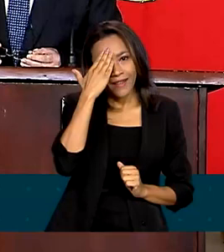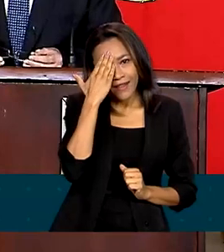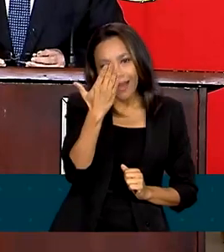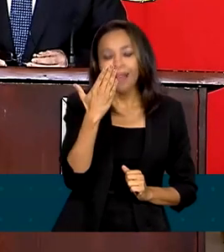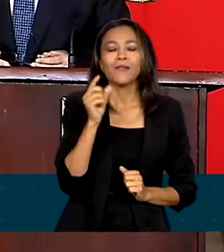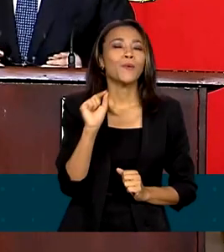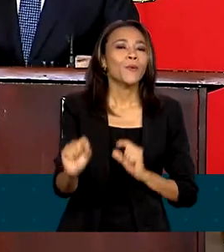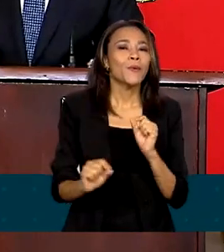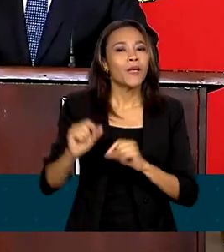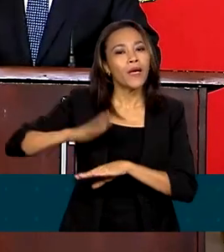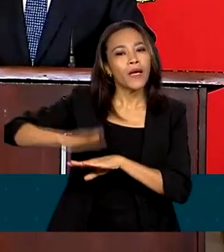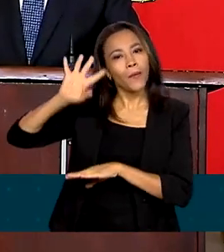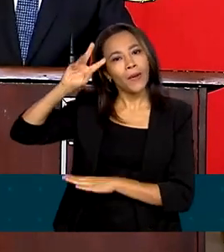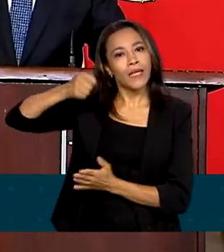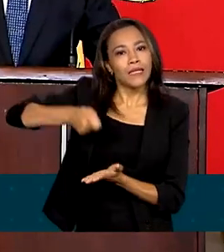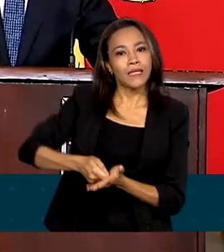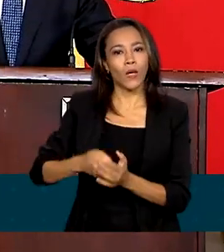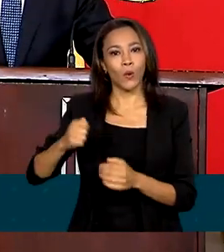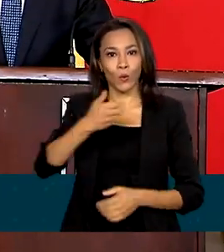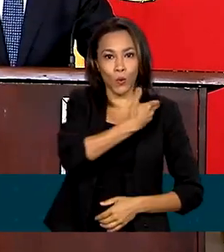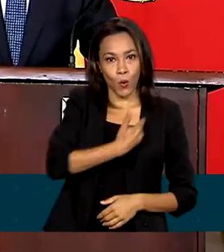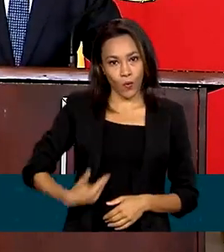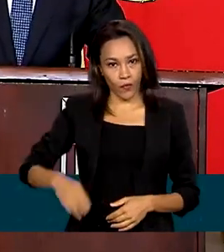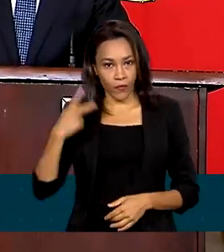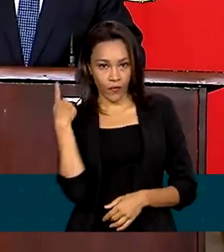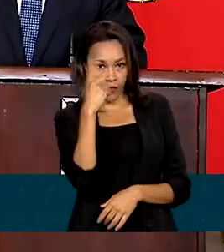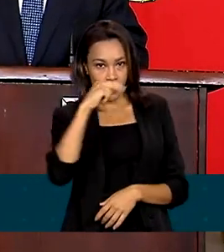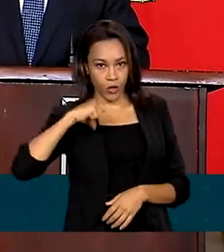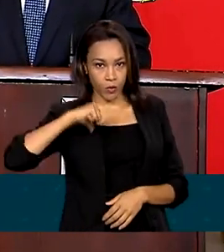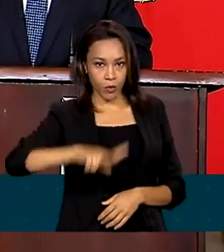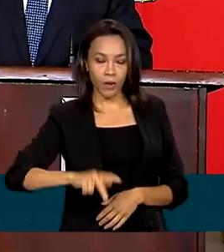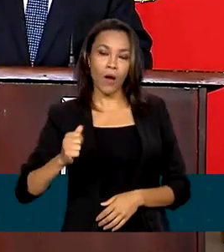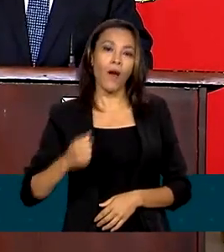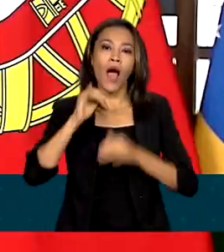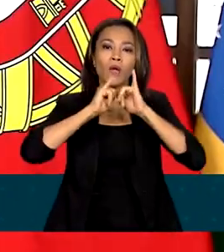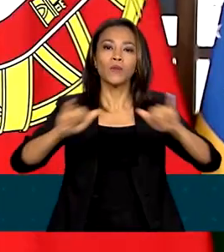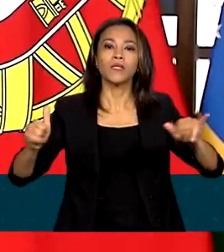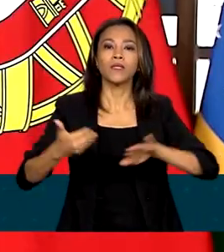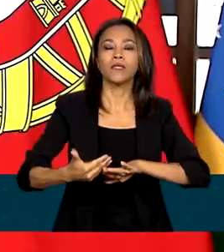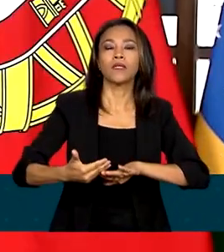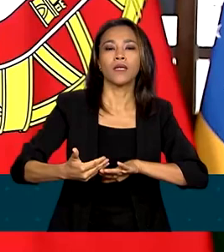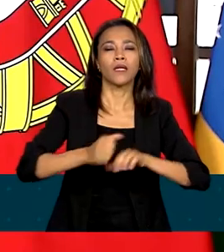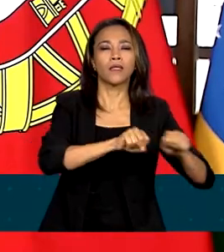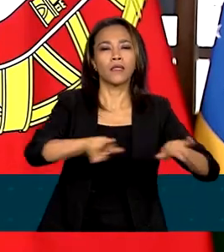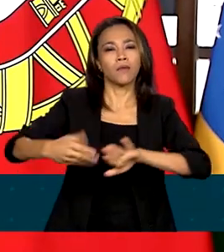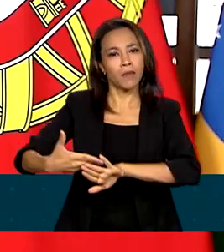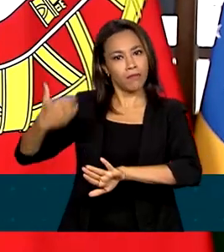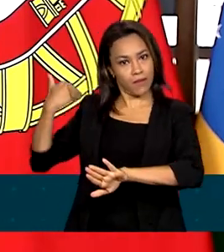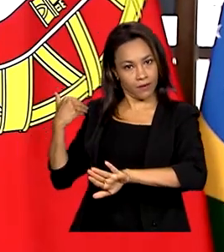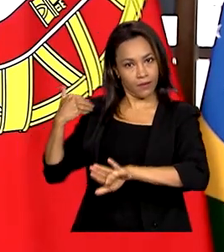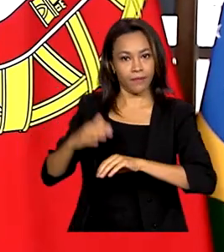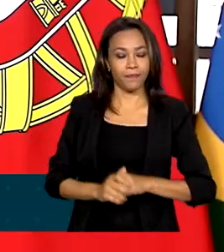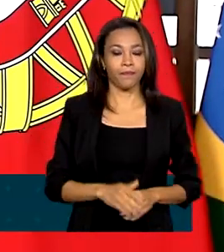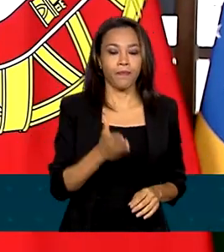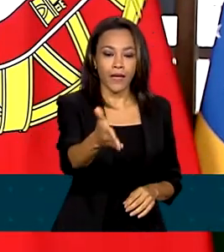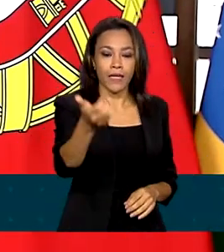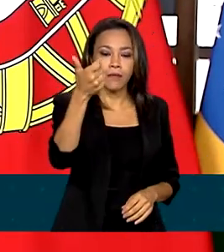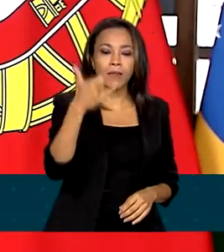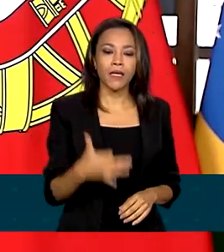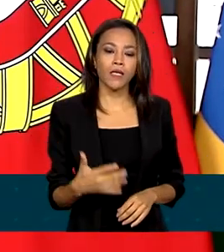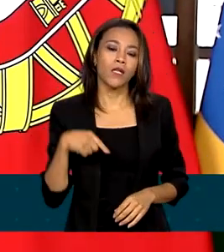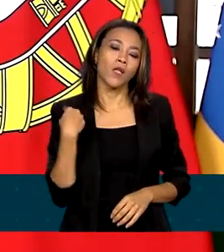uma decisão do governo português anunciada na semana passada. Estamos agora numa fase